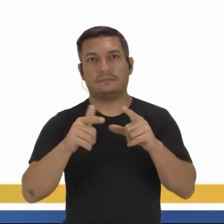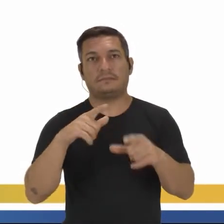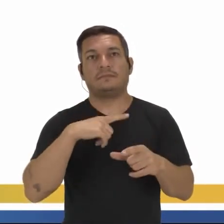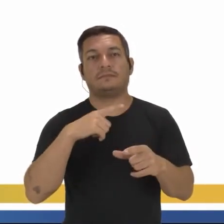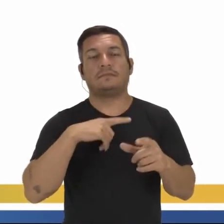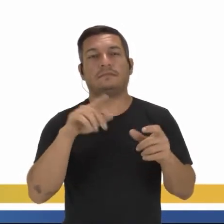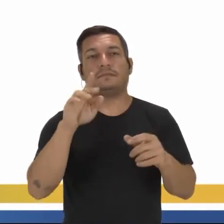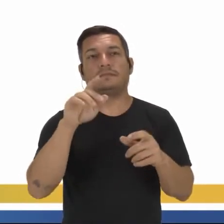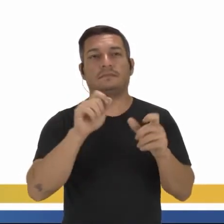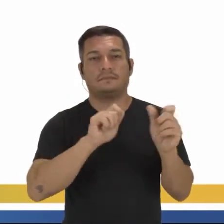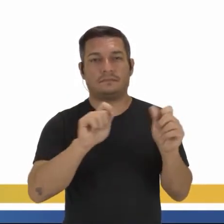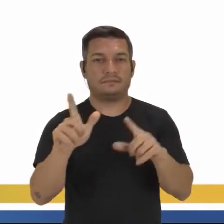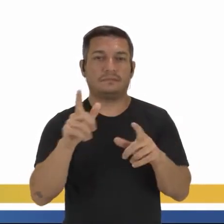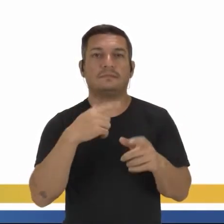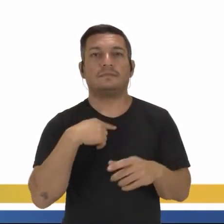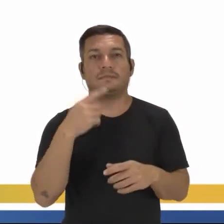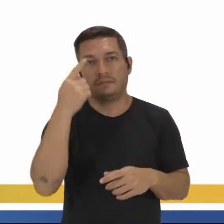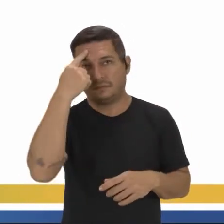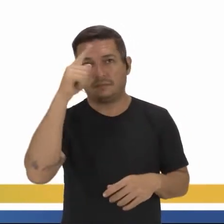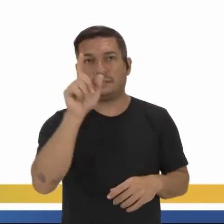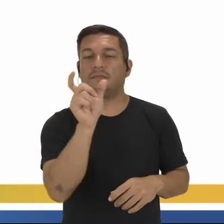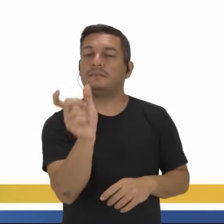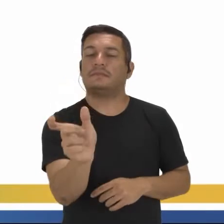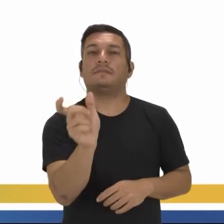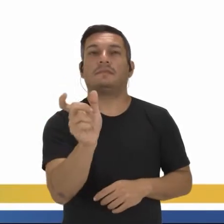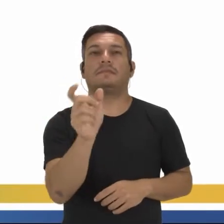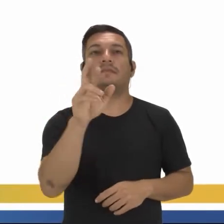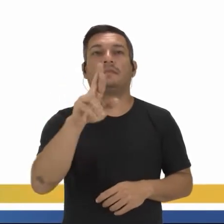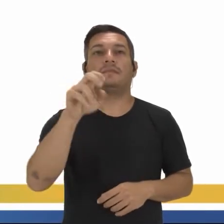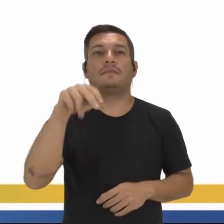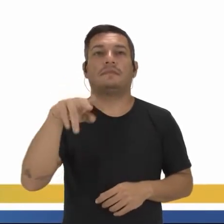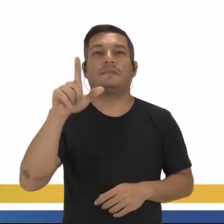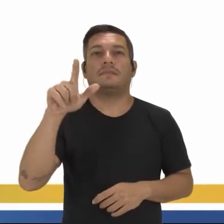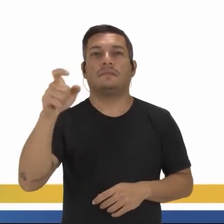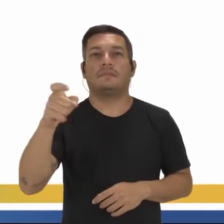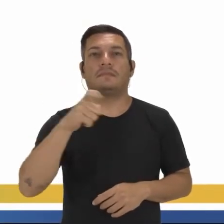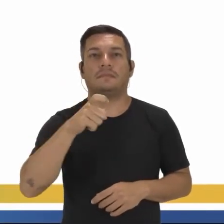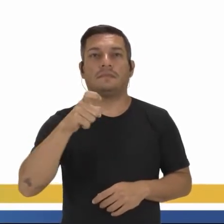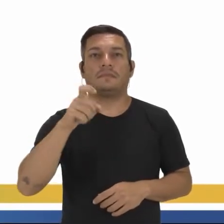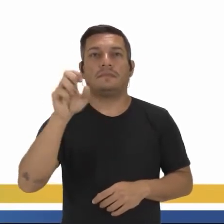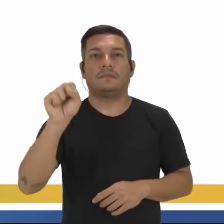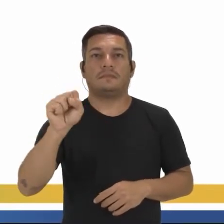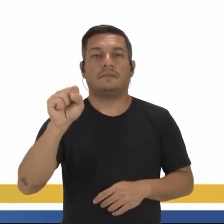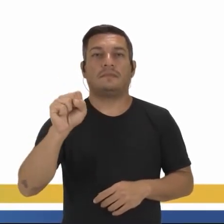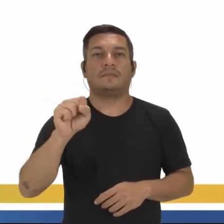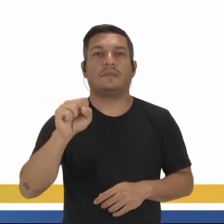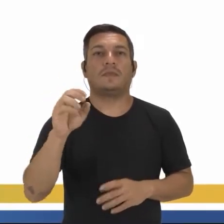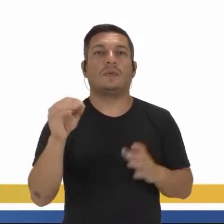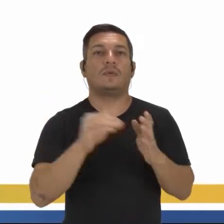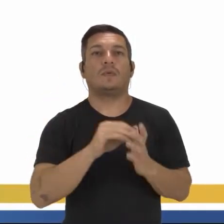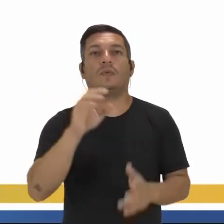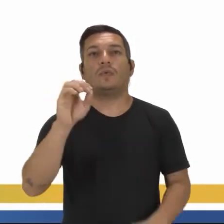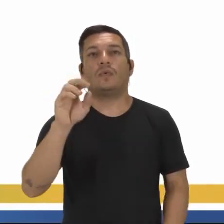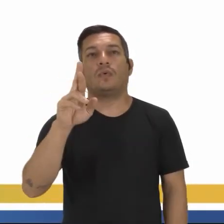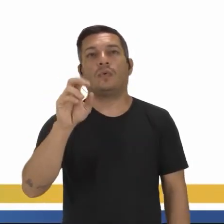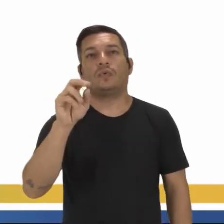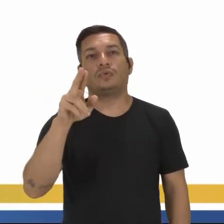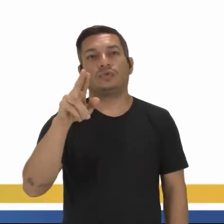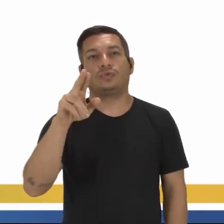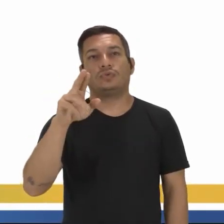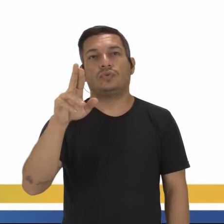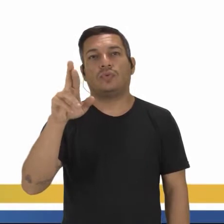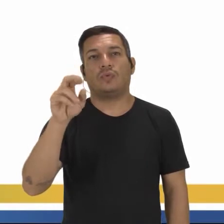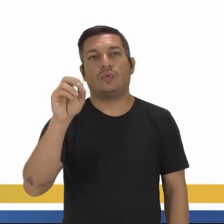aí na tabela, eu criei uma palavra do R, N, L, X e S, coloquei rouxinols,